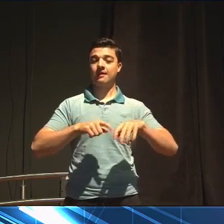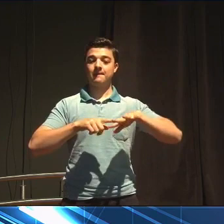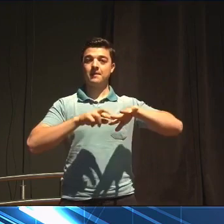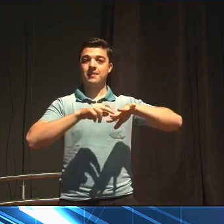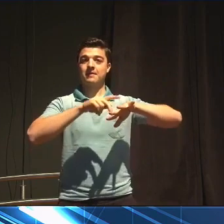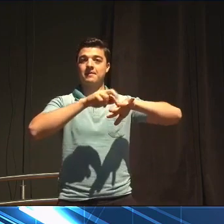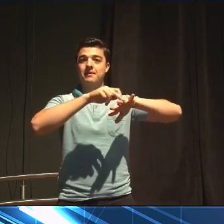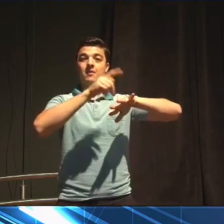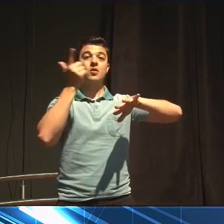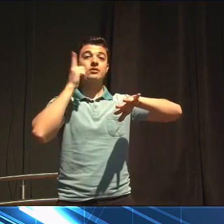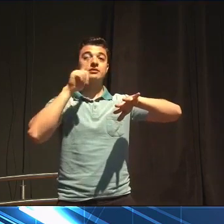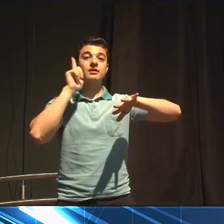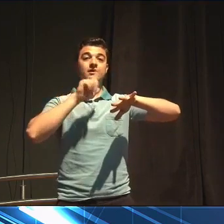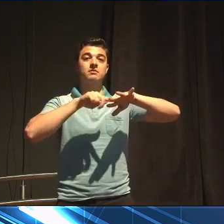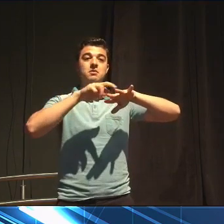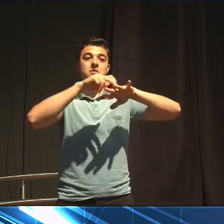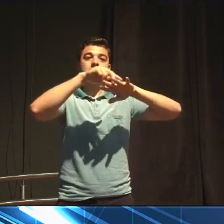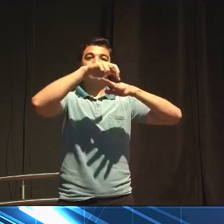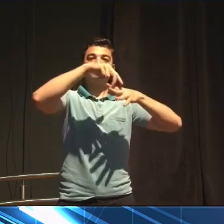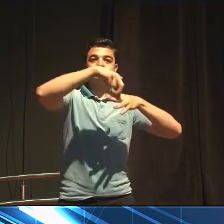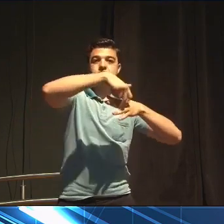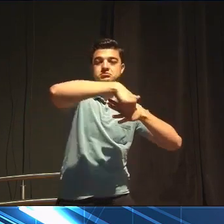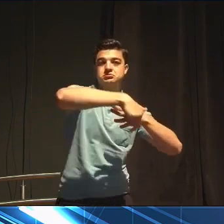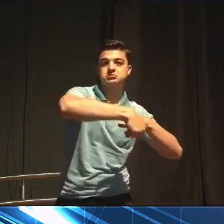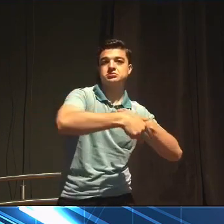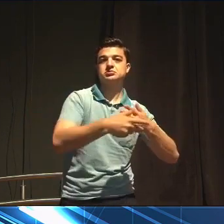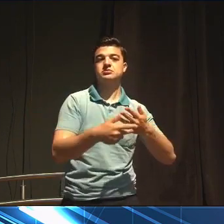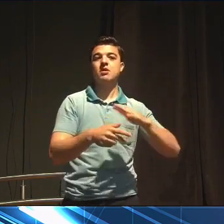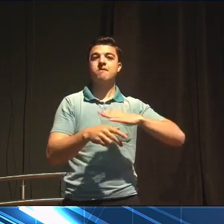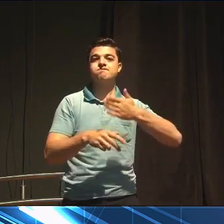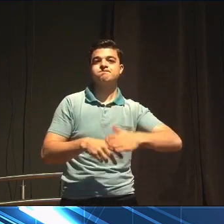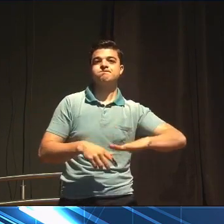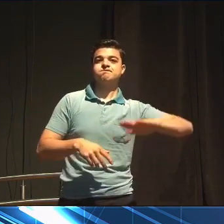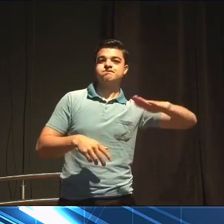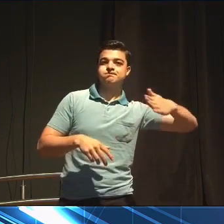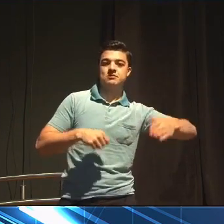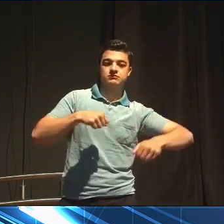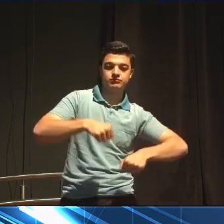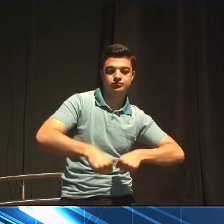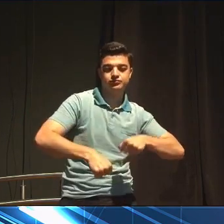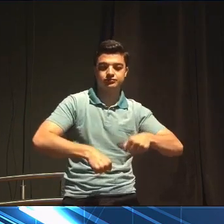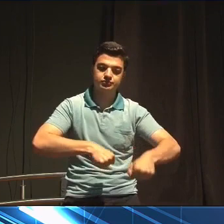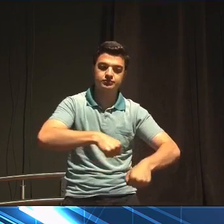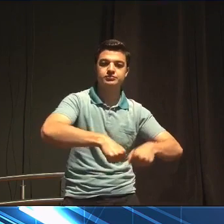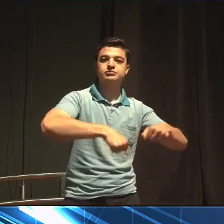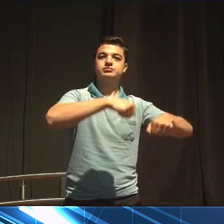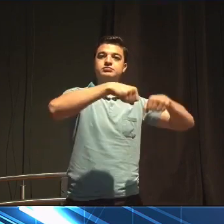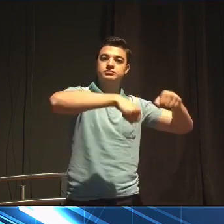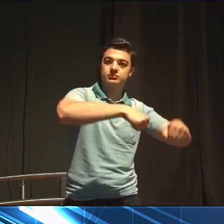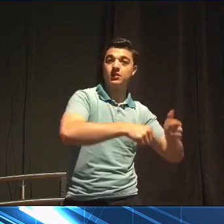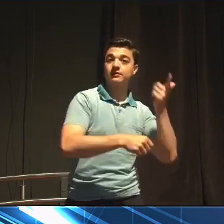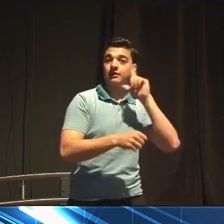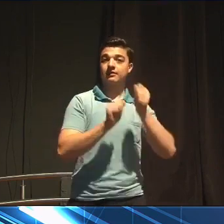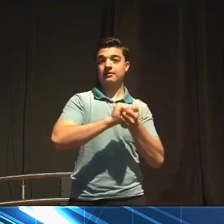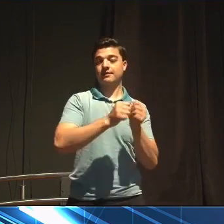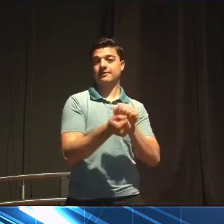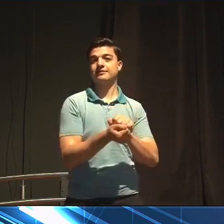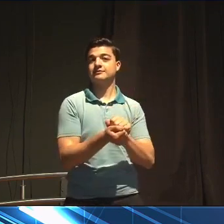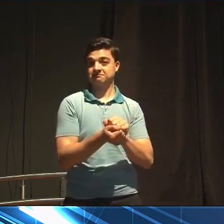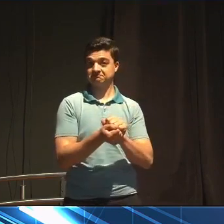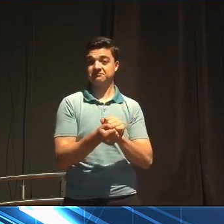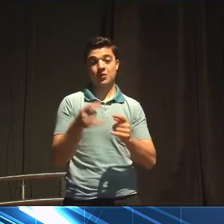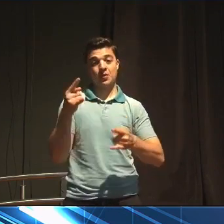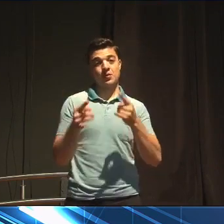torto, desce, porque ele aprendeu muito rápido aquilo tudo. Então isso ajuda bastante no ciclo de desenvolvimento. E para ter um